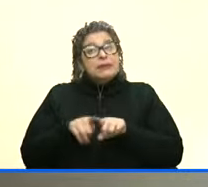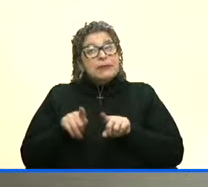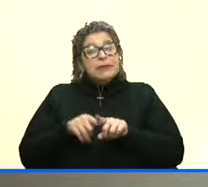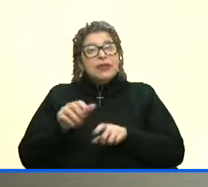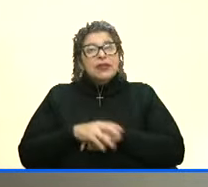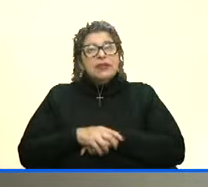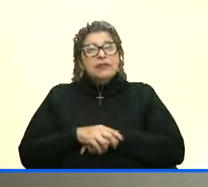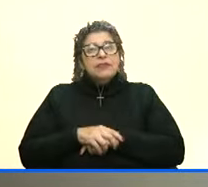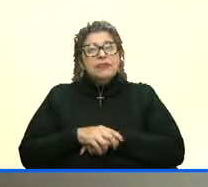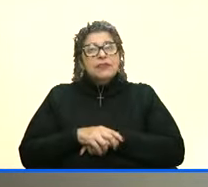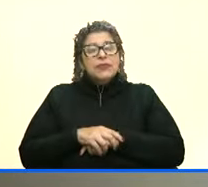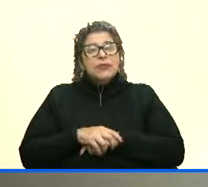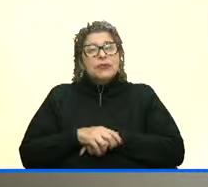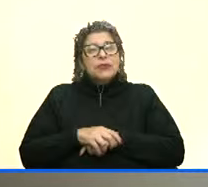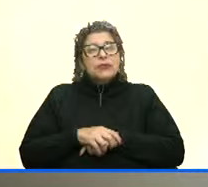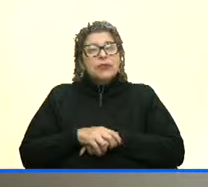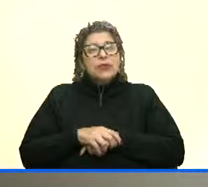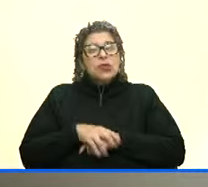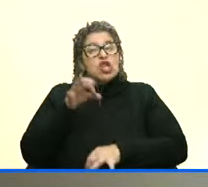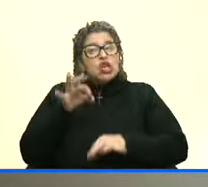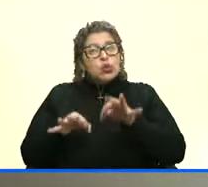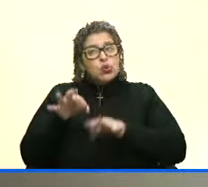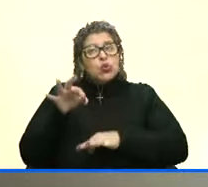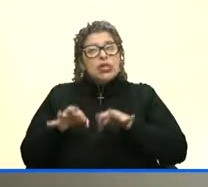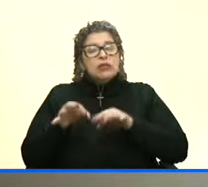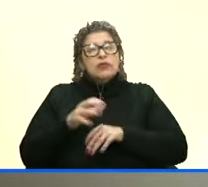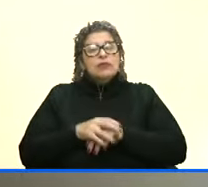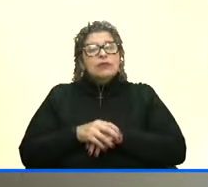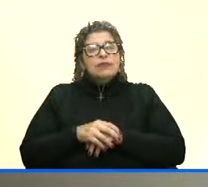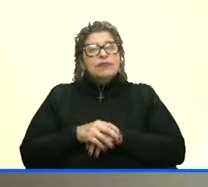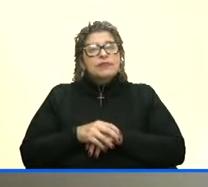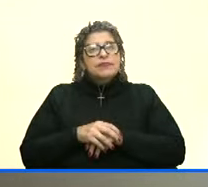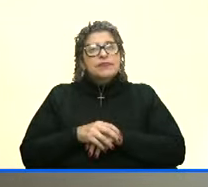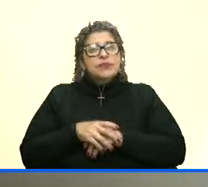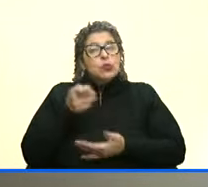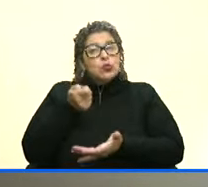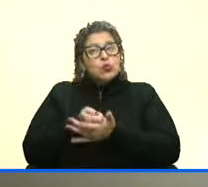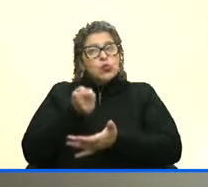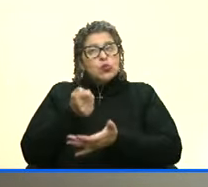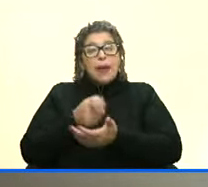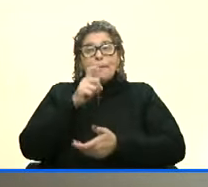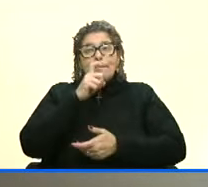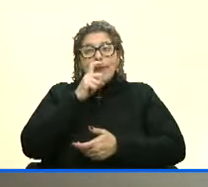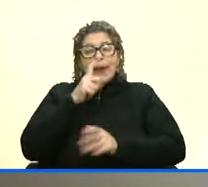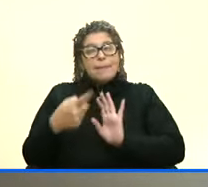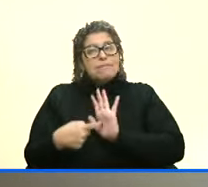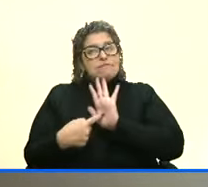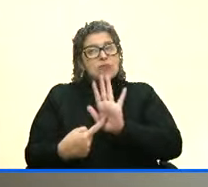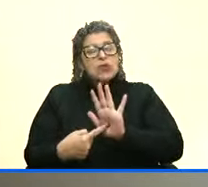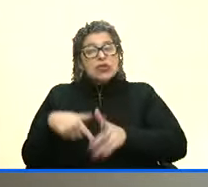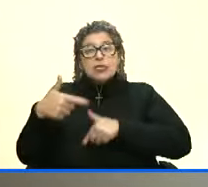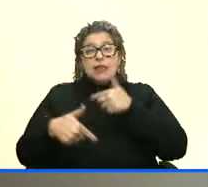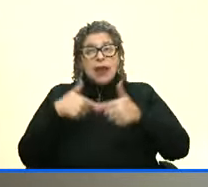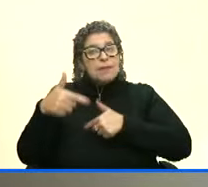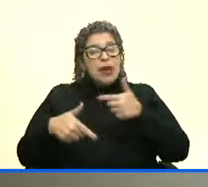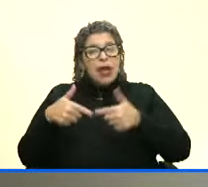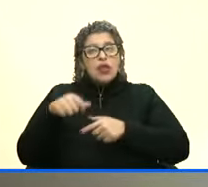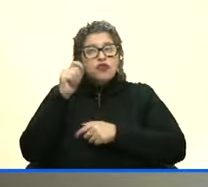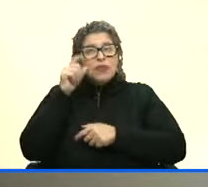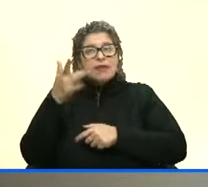disso, em juízo, é exigido que os pais demonstrem que trabalham em turno